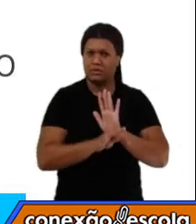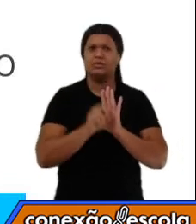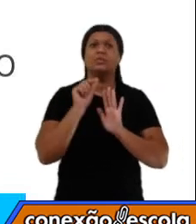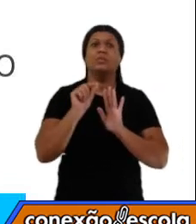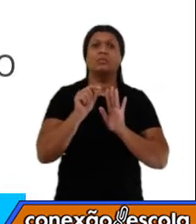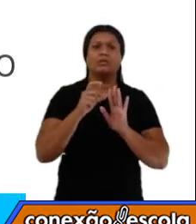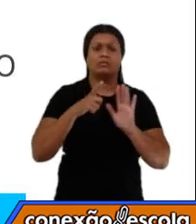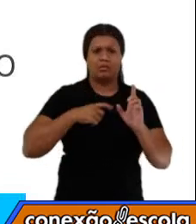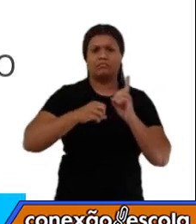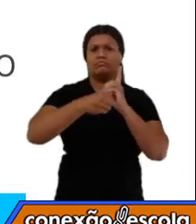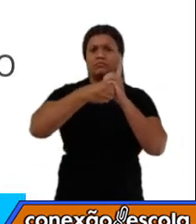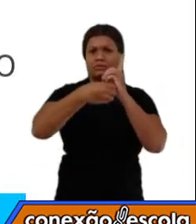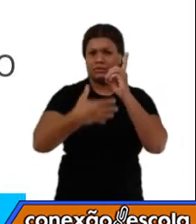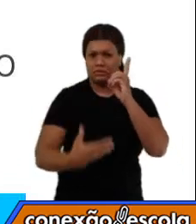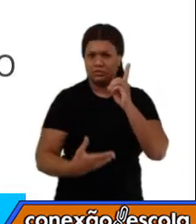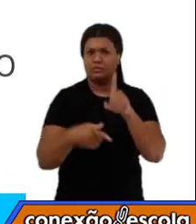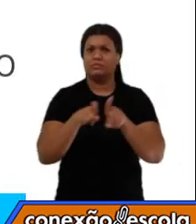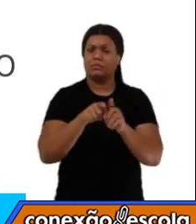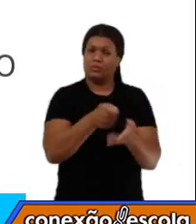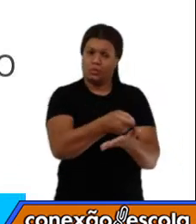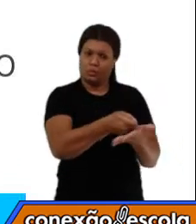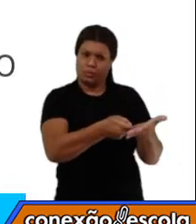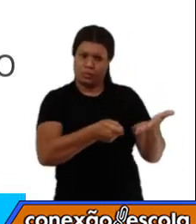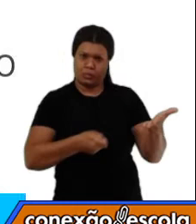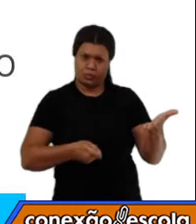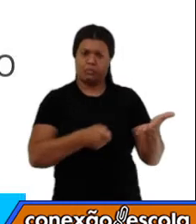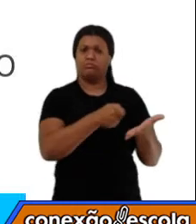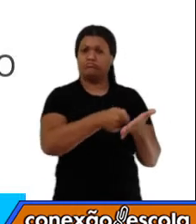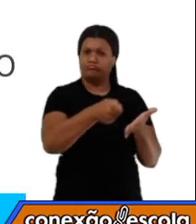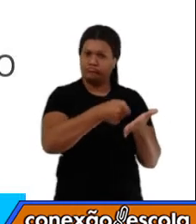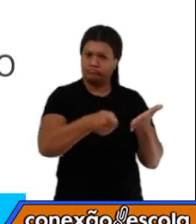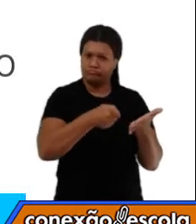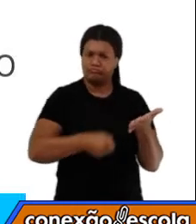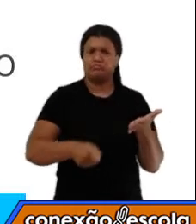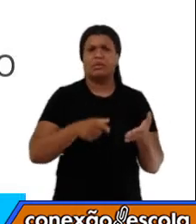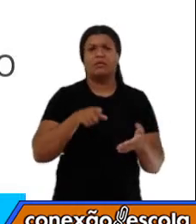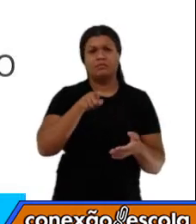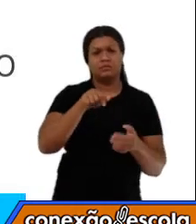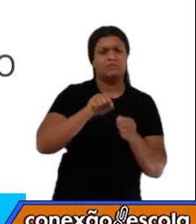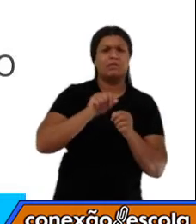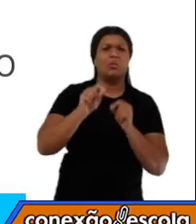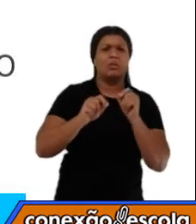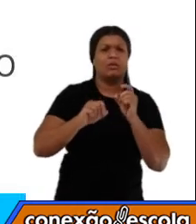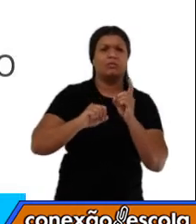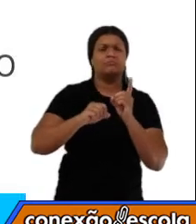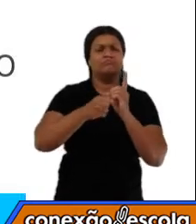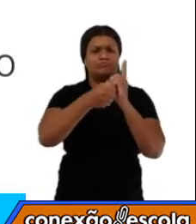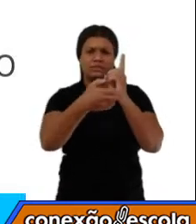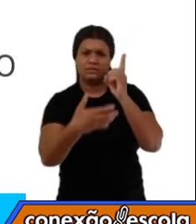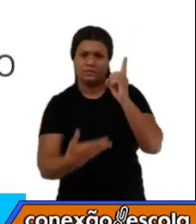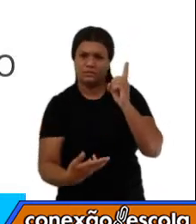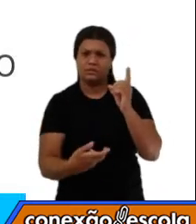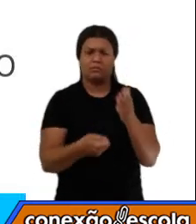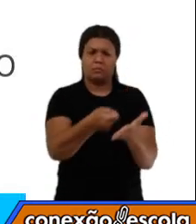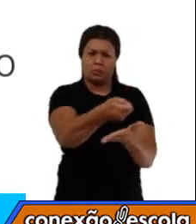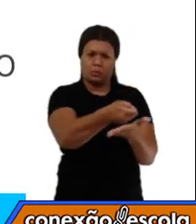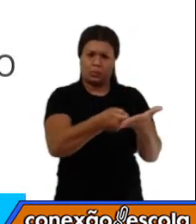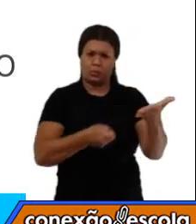predominantemente descritiva e dissertativa, ou seja, você descreve situações e discorre sobre